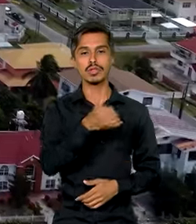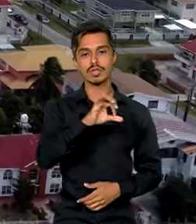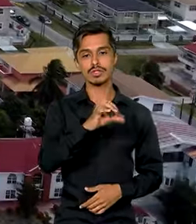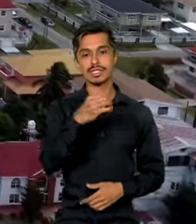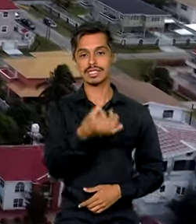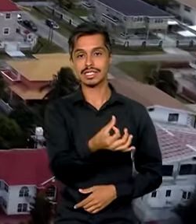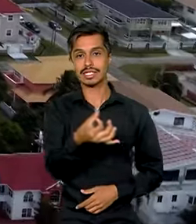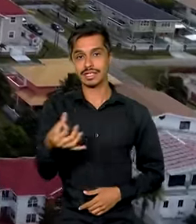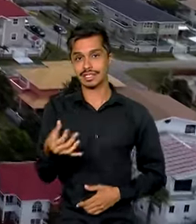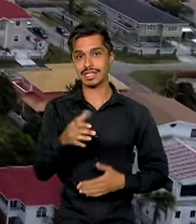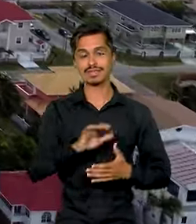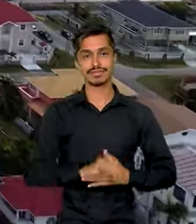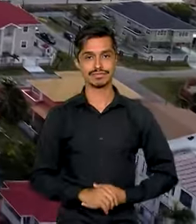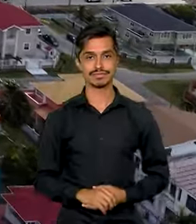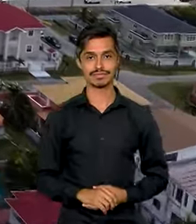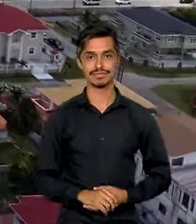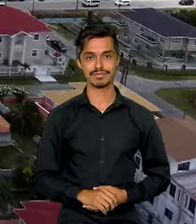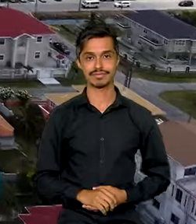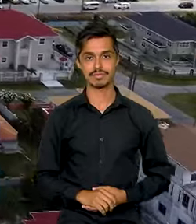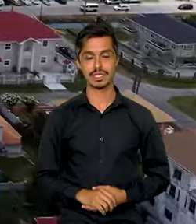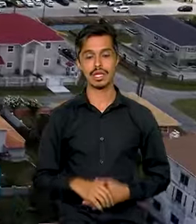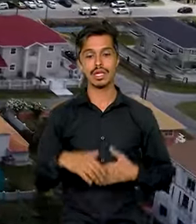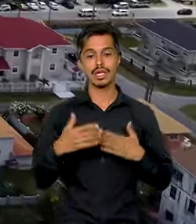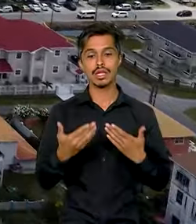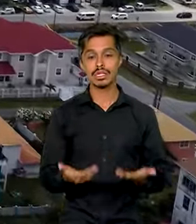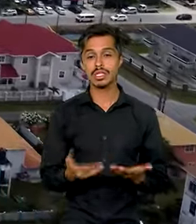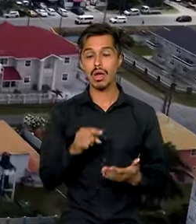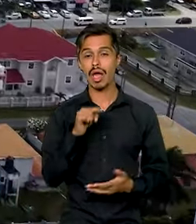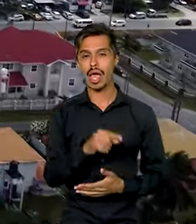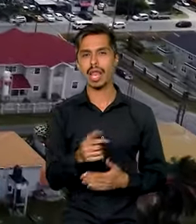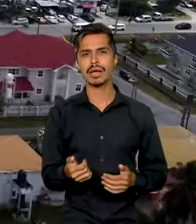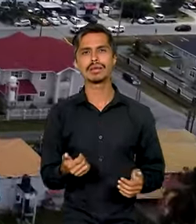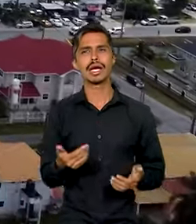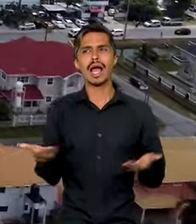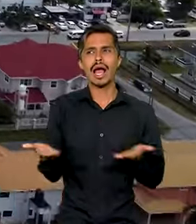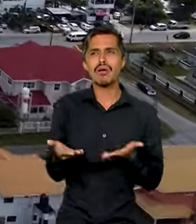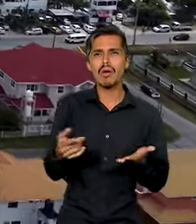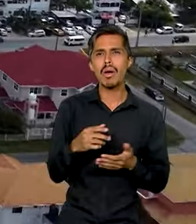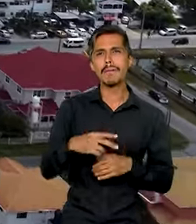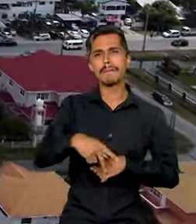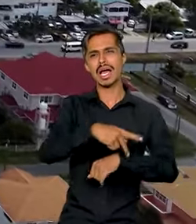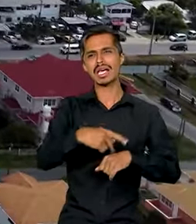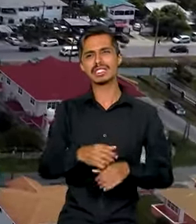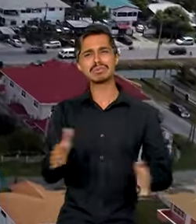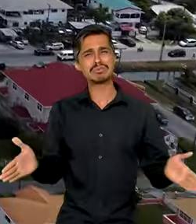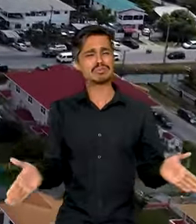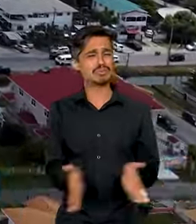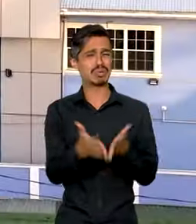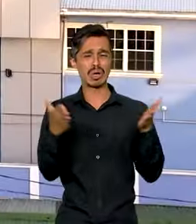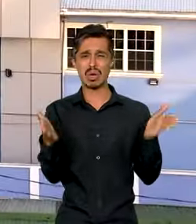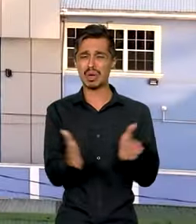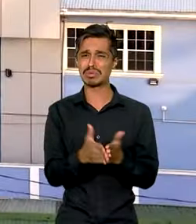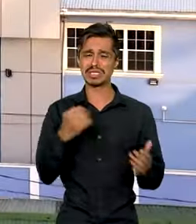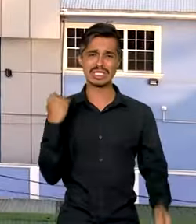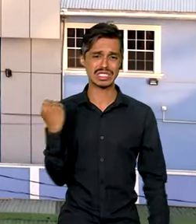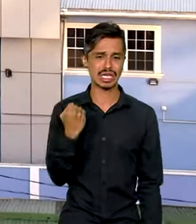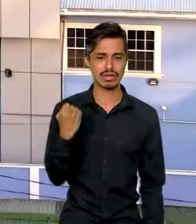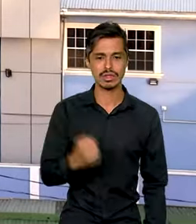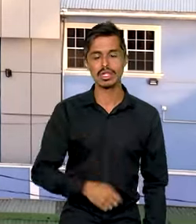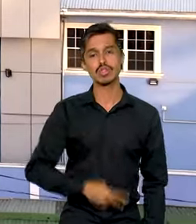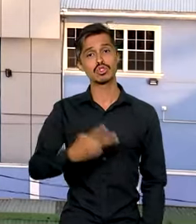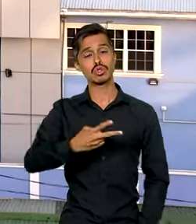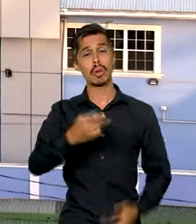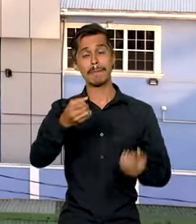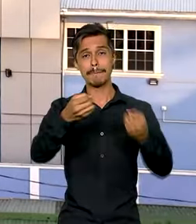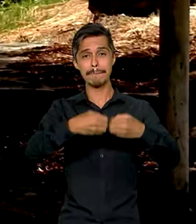1966. A Guiana era até pouco tempo um dos países mais pobres do continente. Tinha o segundo